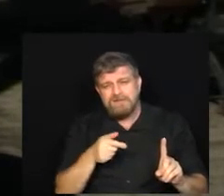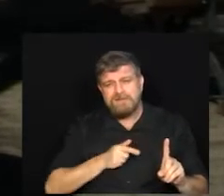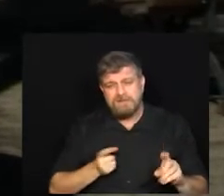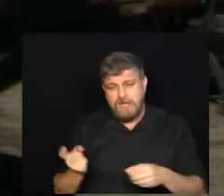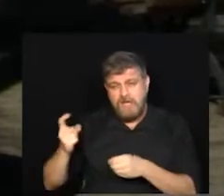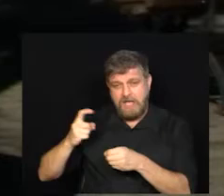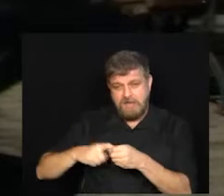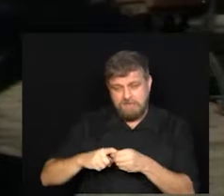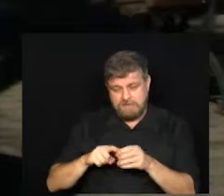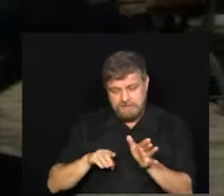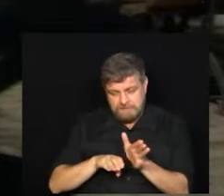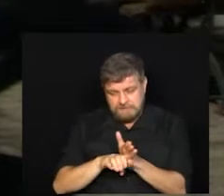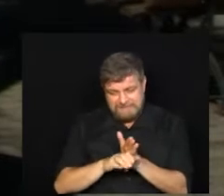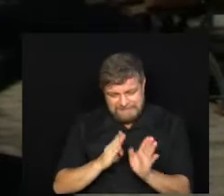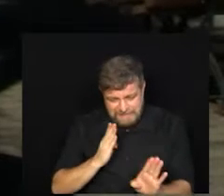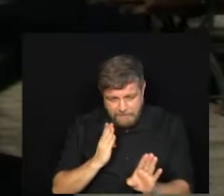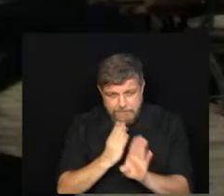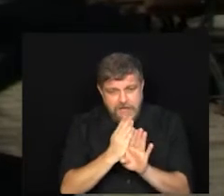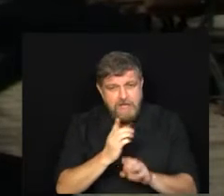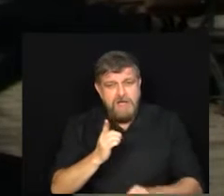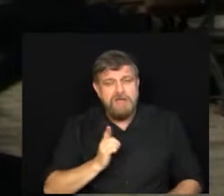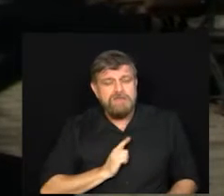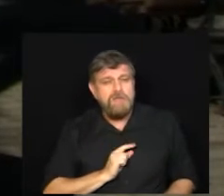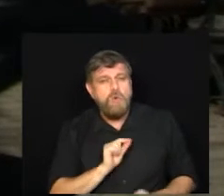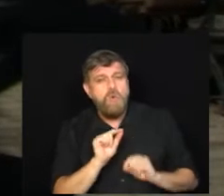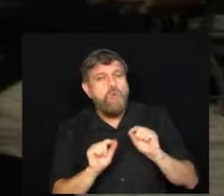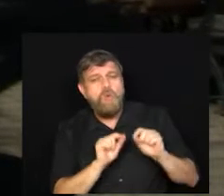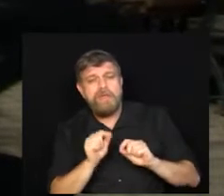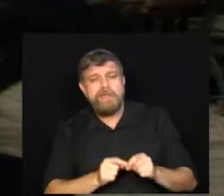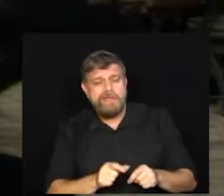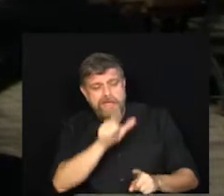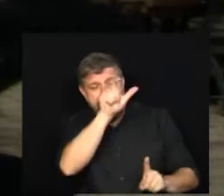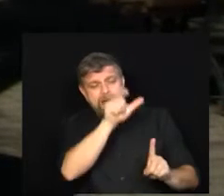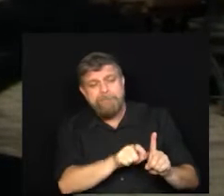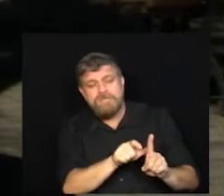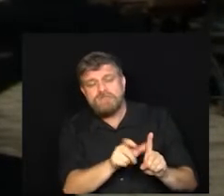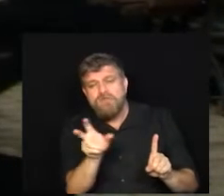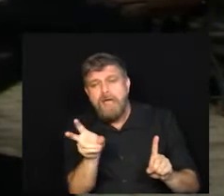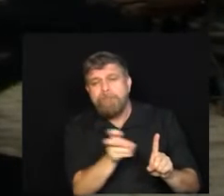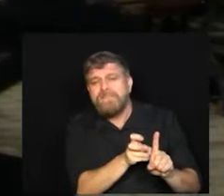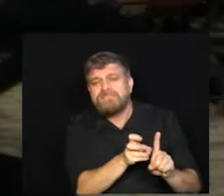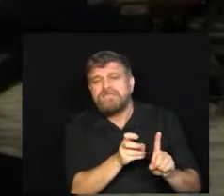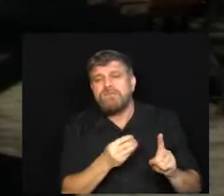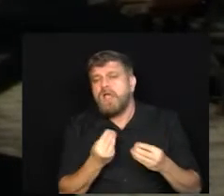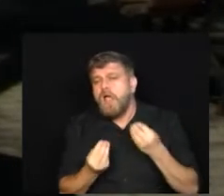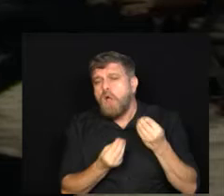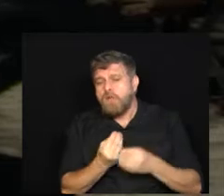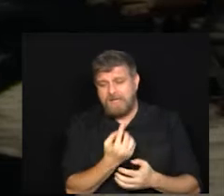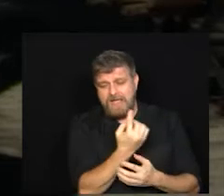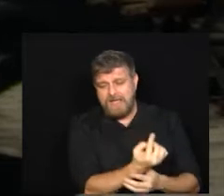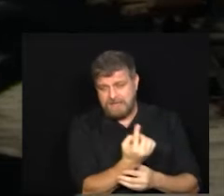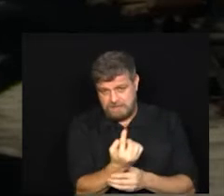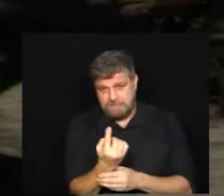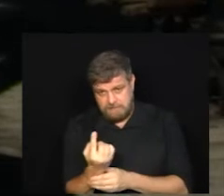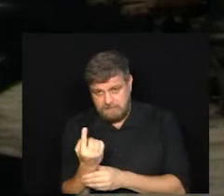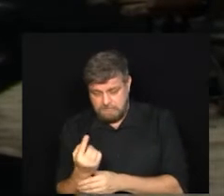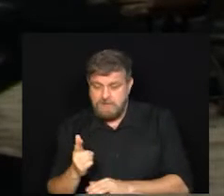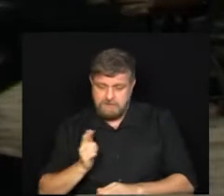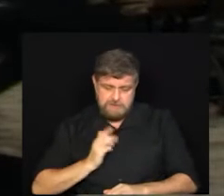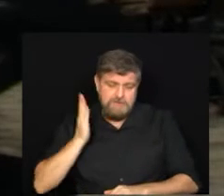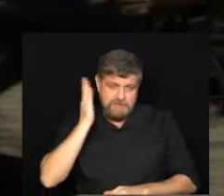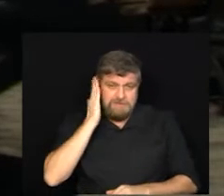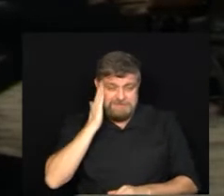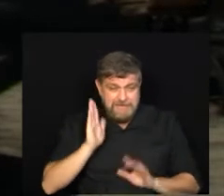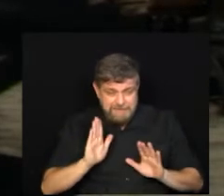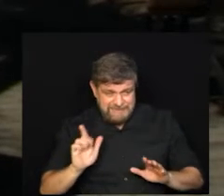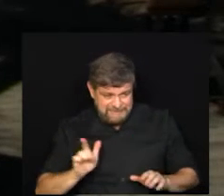do diagnóstico precoce. Existe algum sintoma específico, embora seja cada caso um caso, como eu acabei de dizer, mas